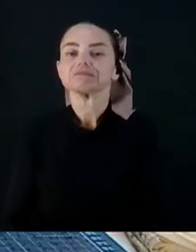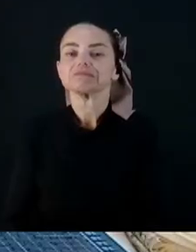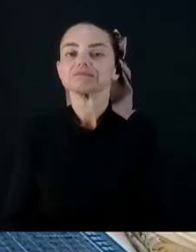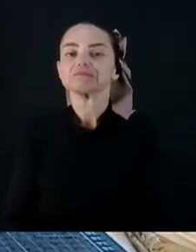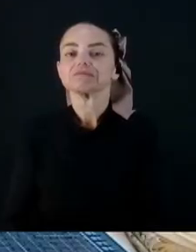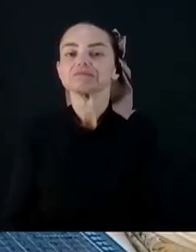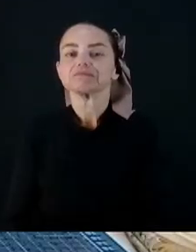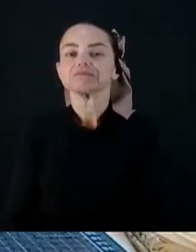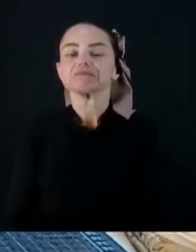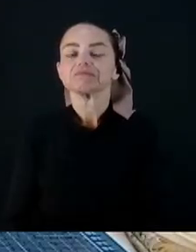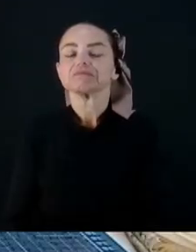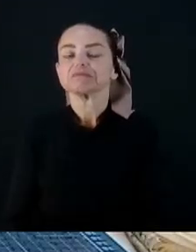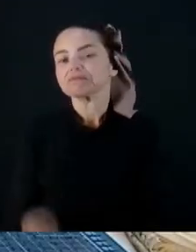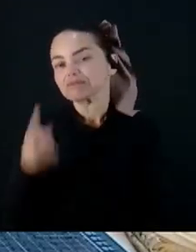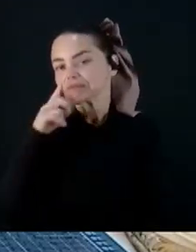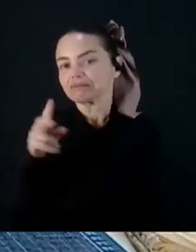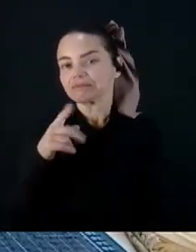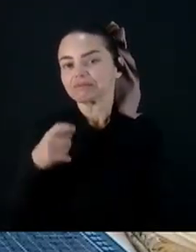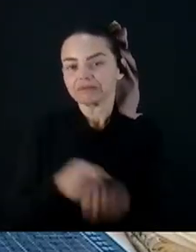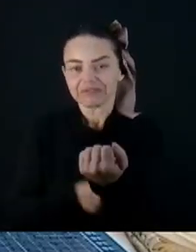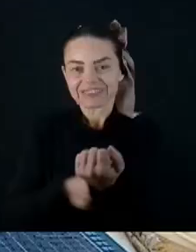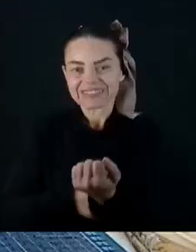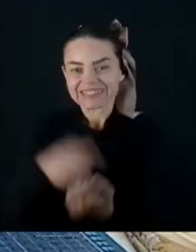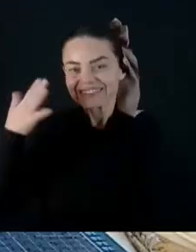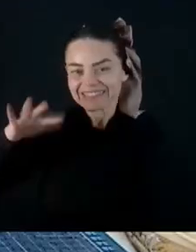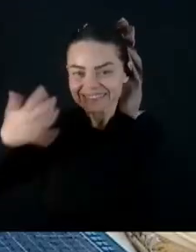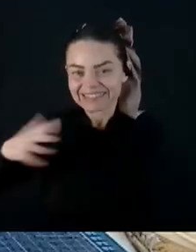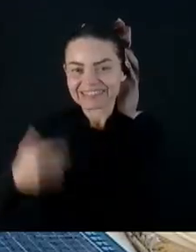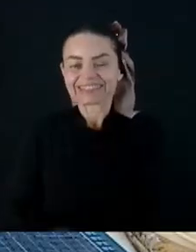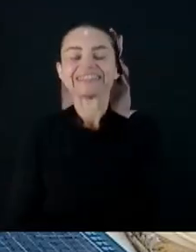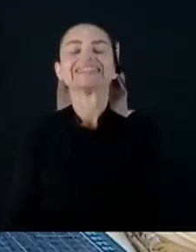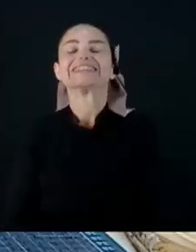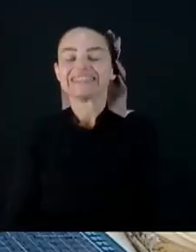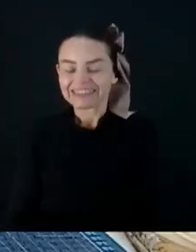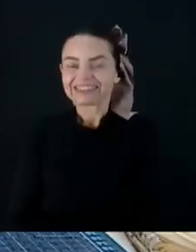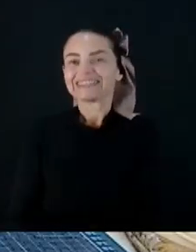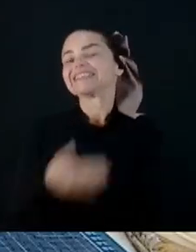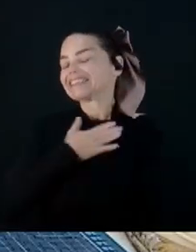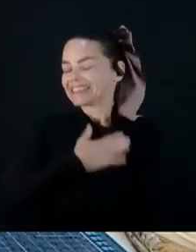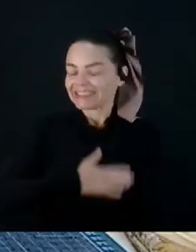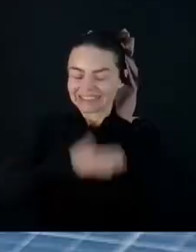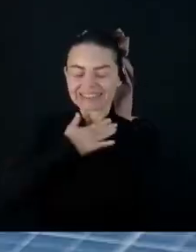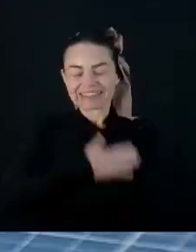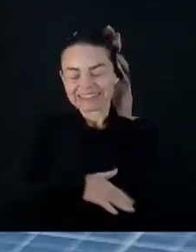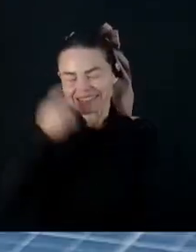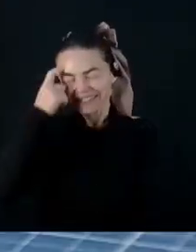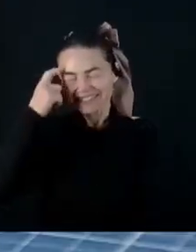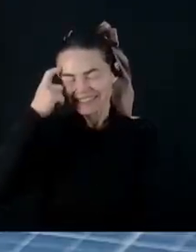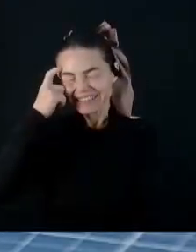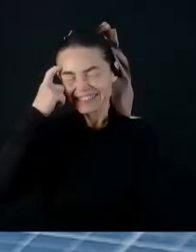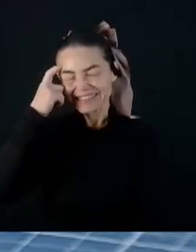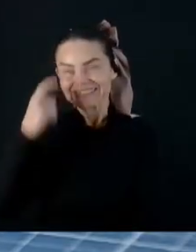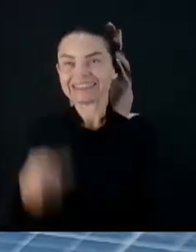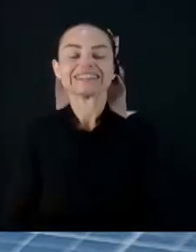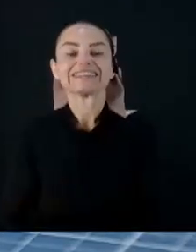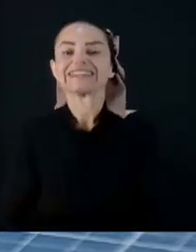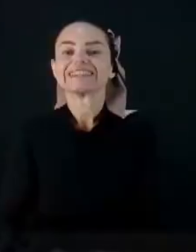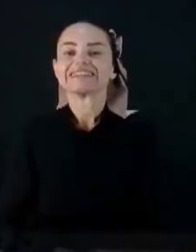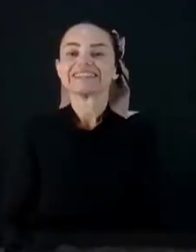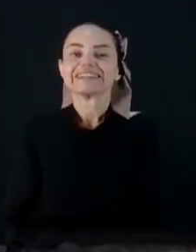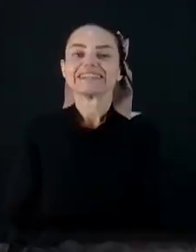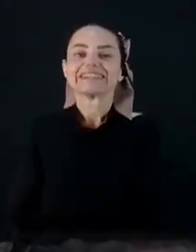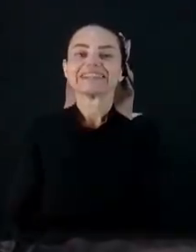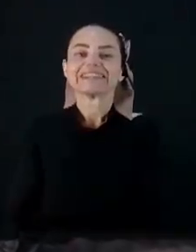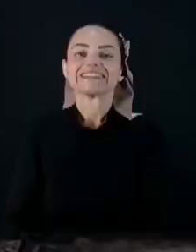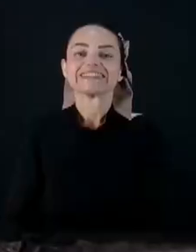Aí, tá vendo? O nervoso começou lá atrás. Vocês Não, pensam... mas fica tranquilo. Vocês pensam que eu dormi esses dias. Aí esse é o passador,